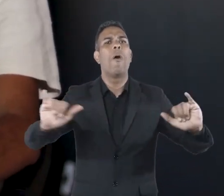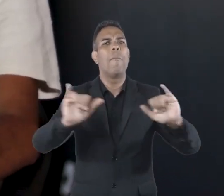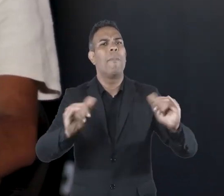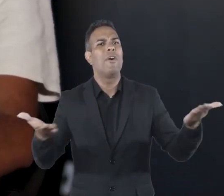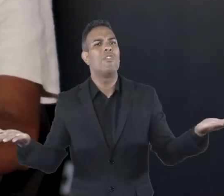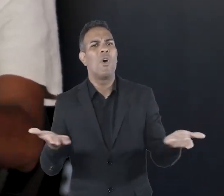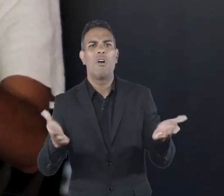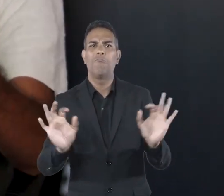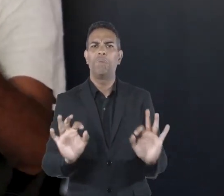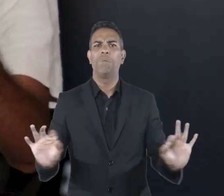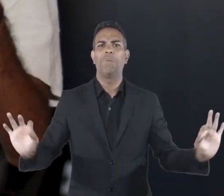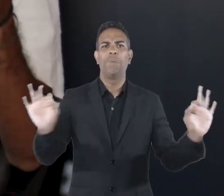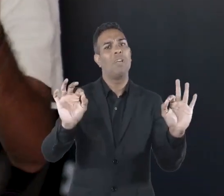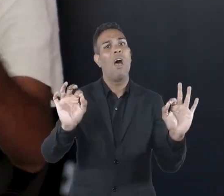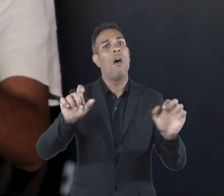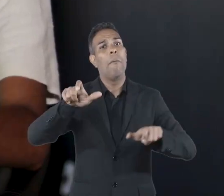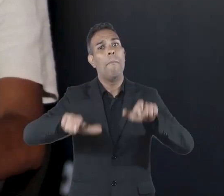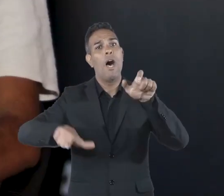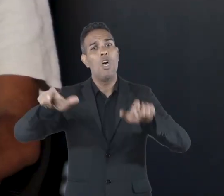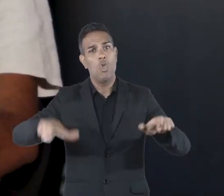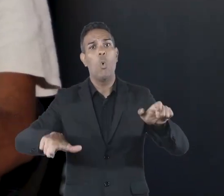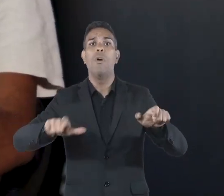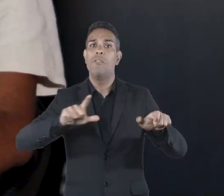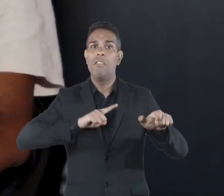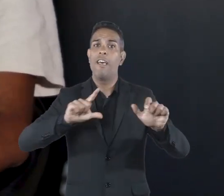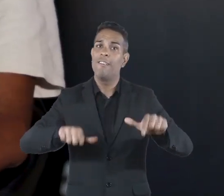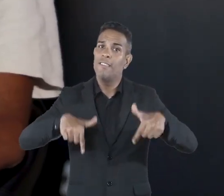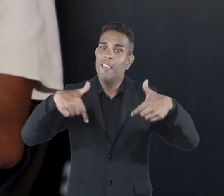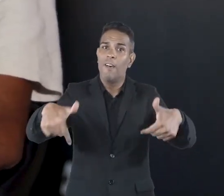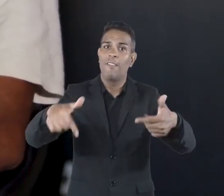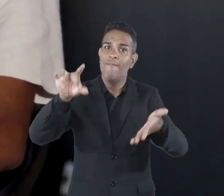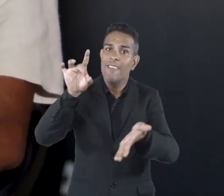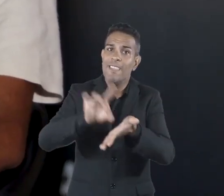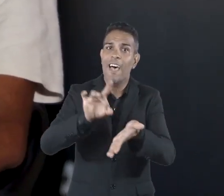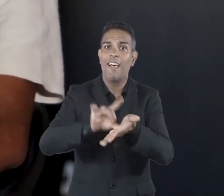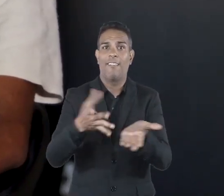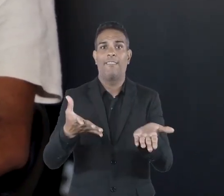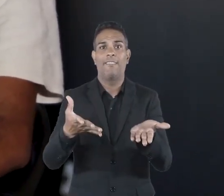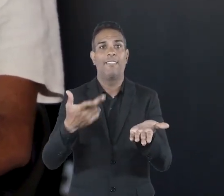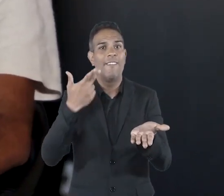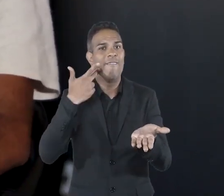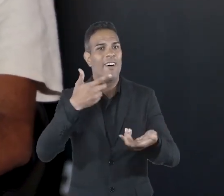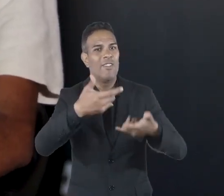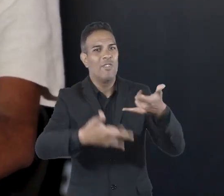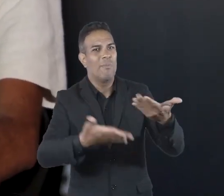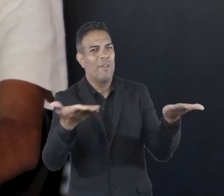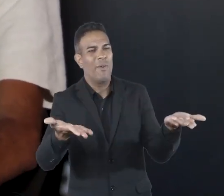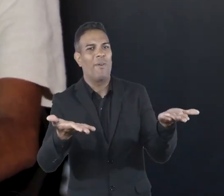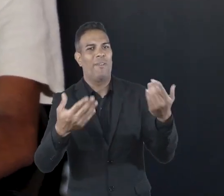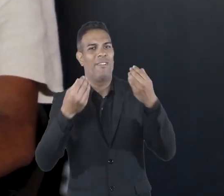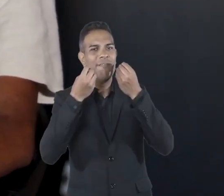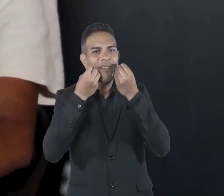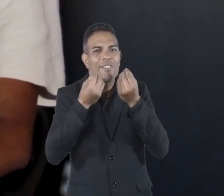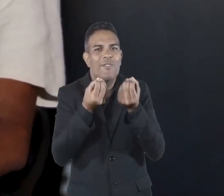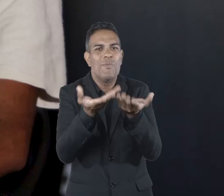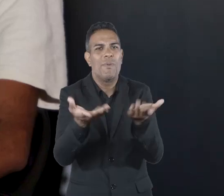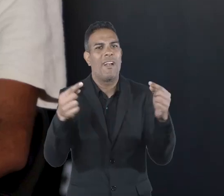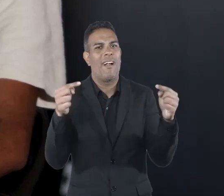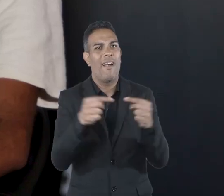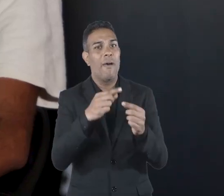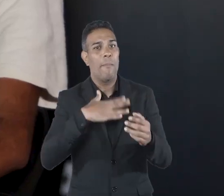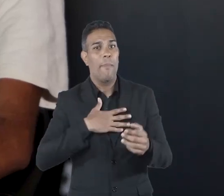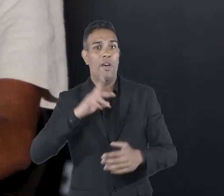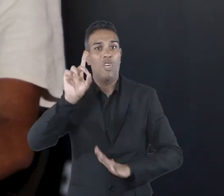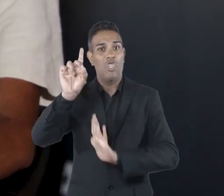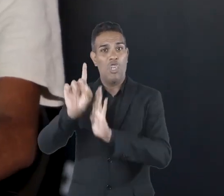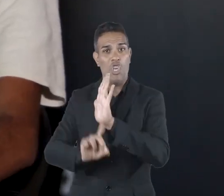colocar como uma propaganda, a gente não está fazendo propaganda de ninguém, a gente está falando de pessoas que estão fazendo diferença, fazendo ação. Você está me dando espaço como refugiado